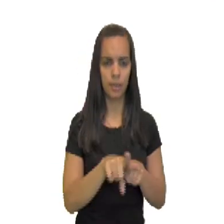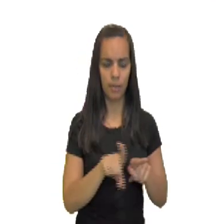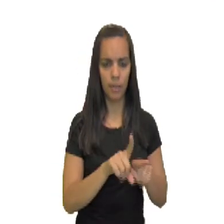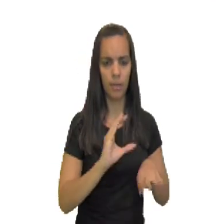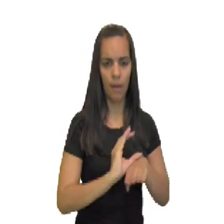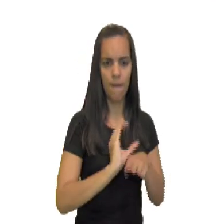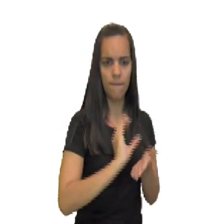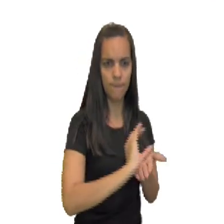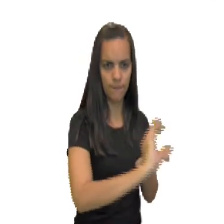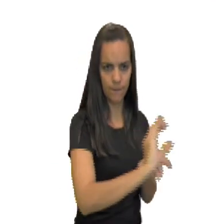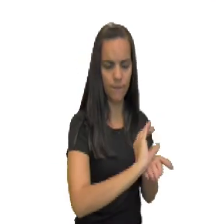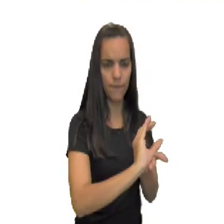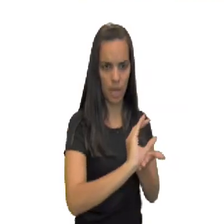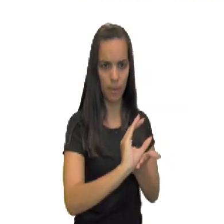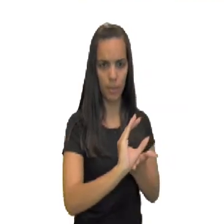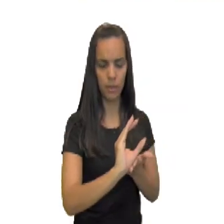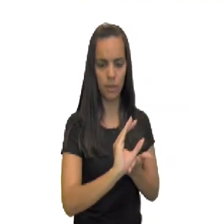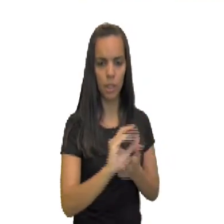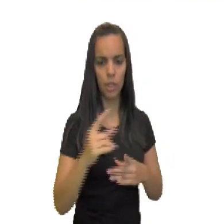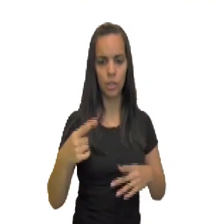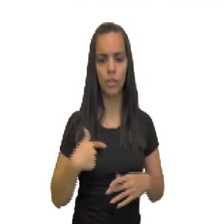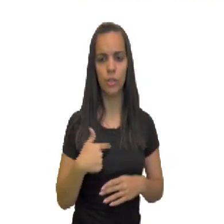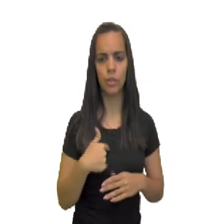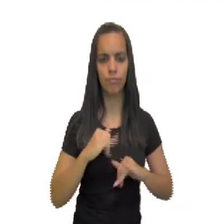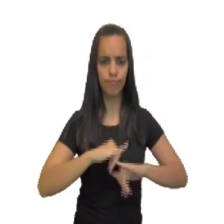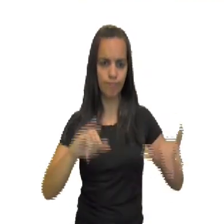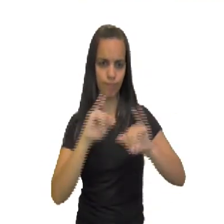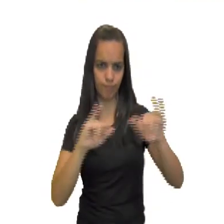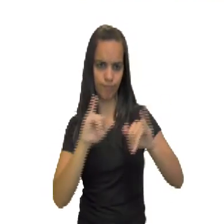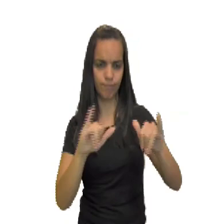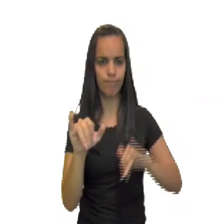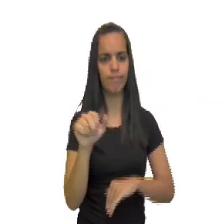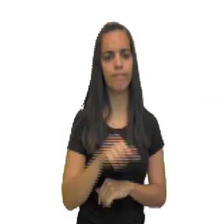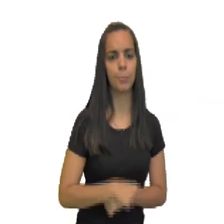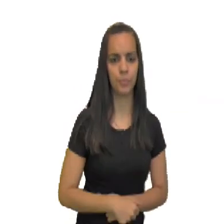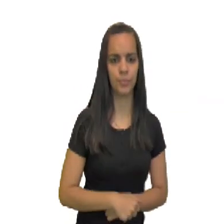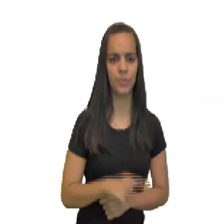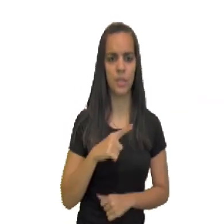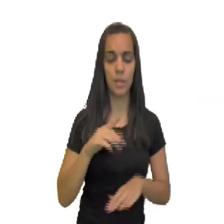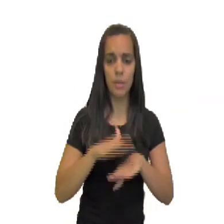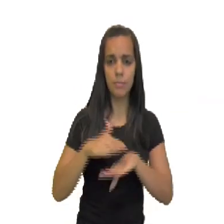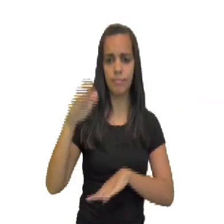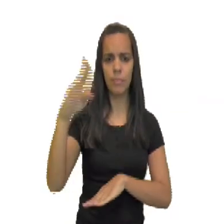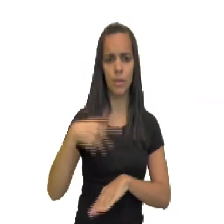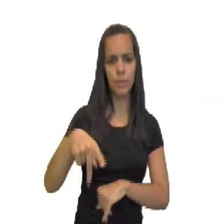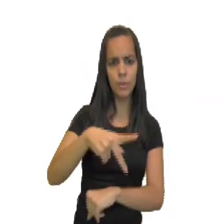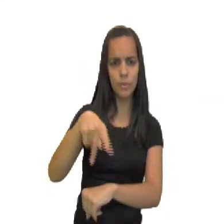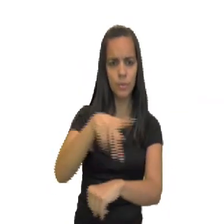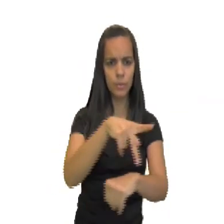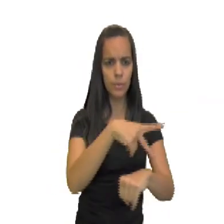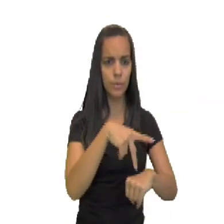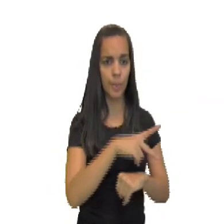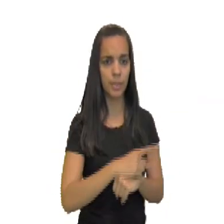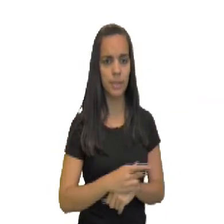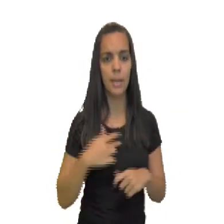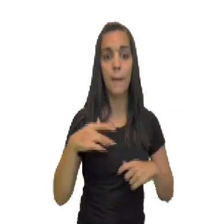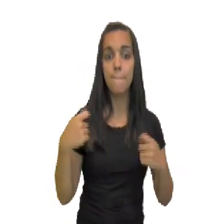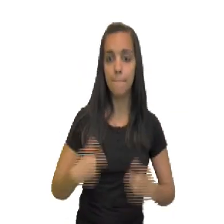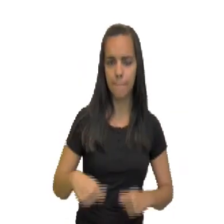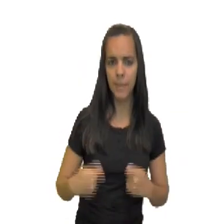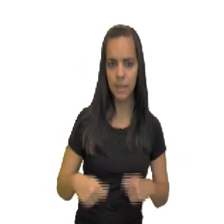de campanhas para elas. Mesmo as mulheres sendo a maioria do nosso país, precisou e